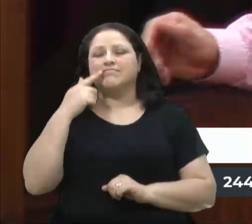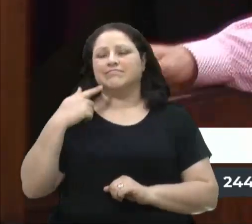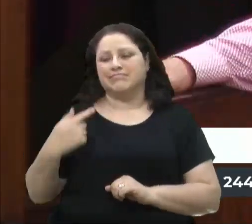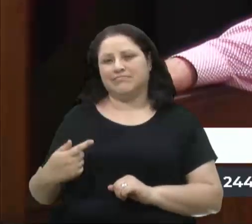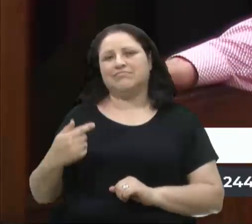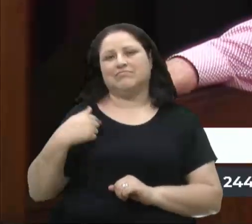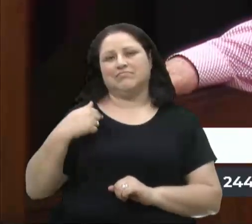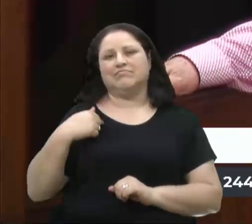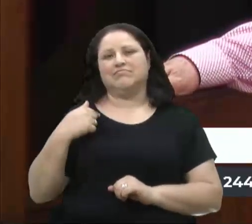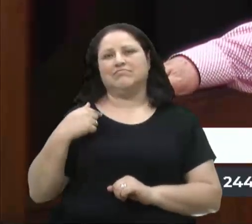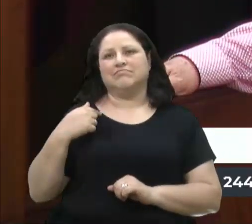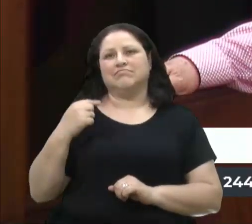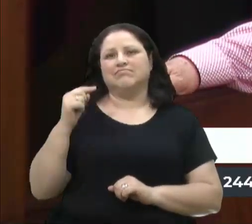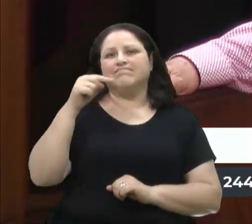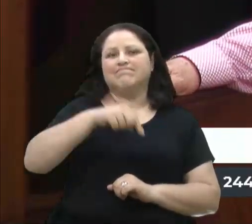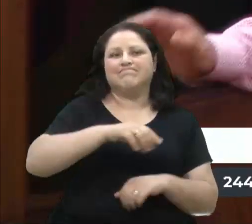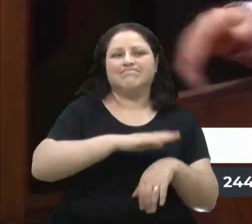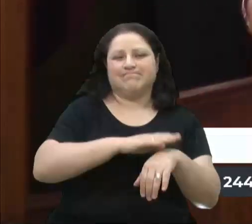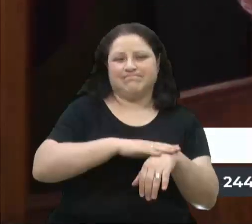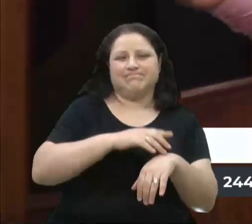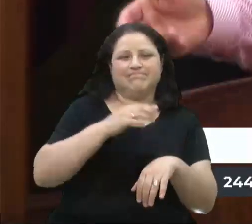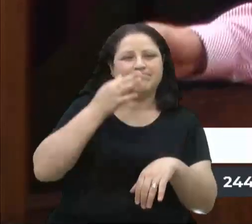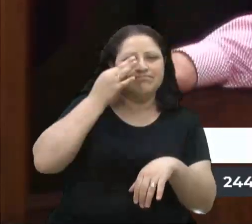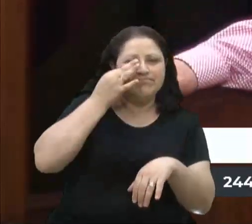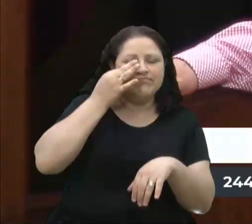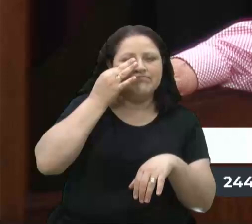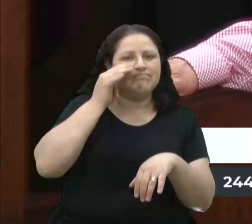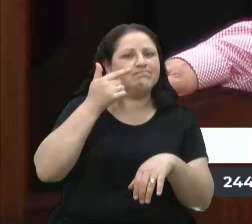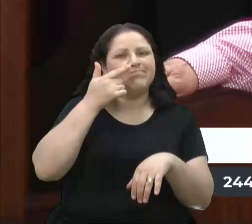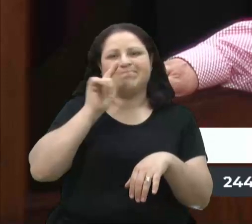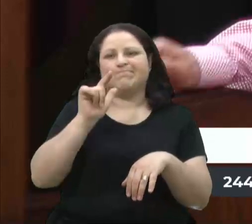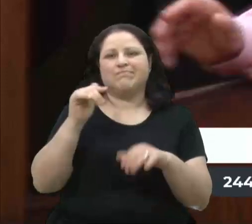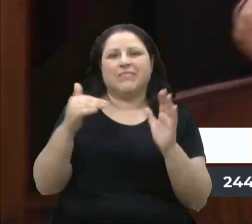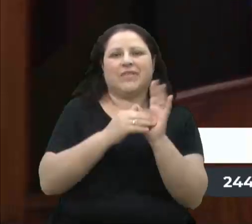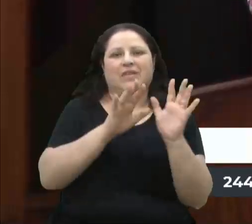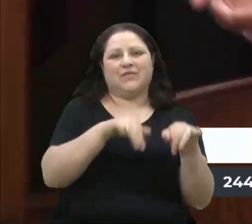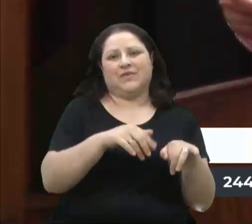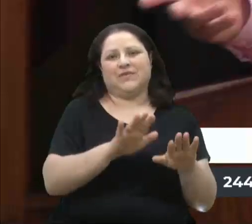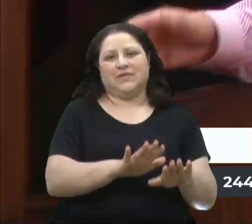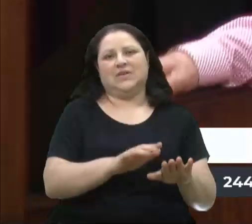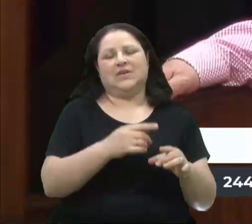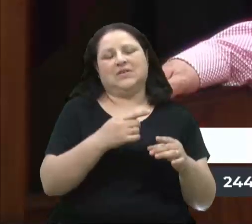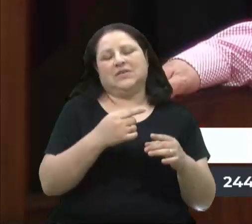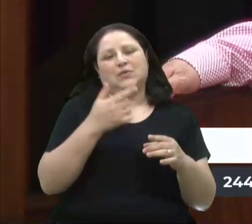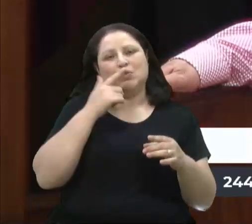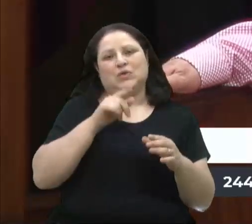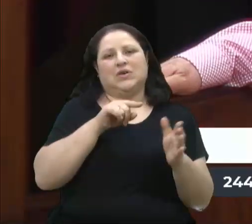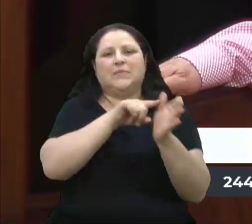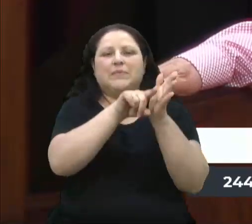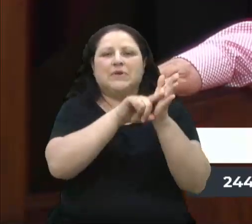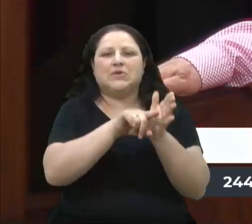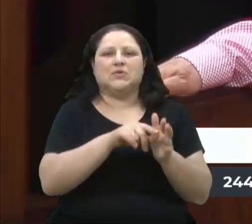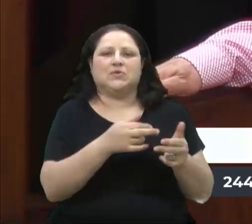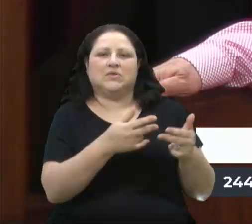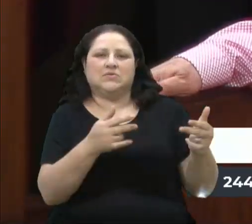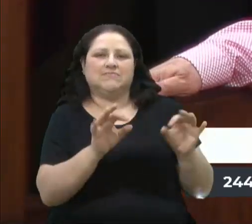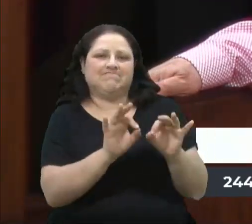que eu estive ali, não pude estar até o final, enfim, para questionamento, entre